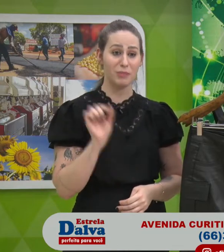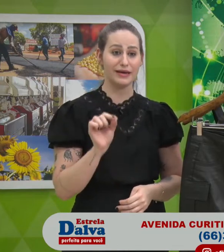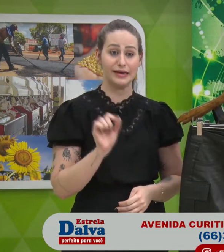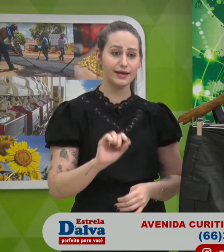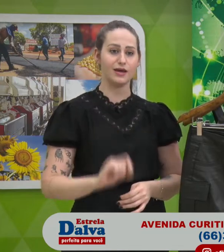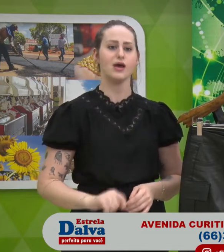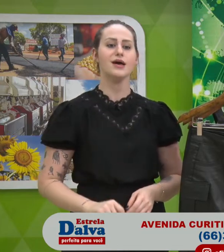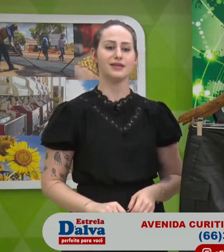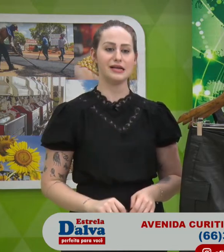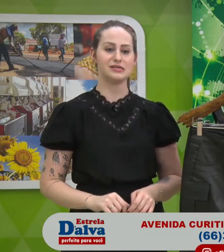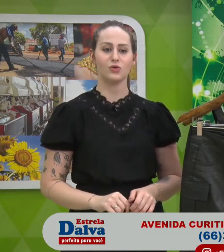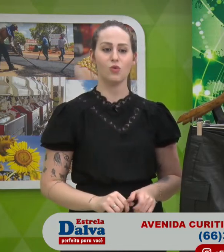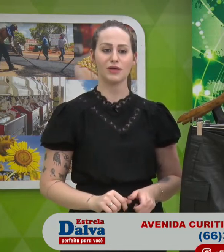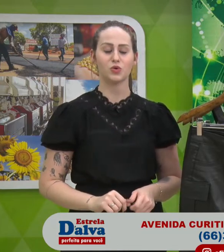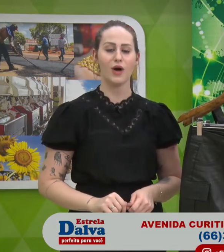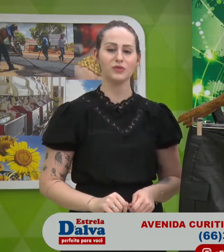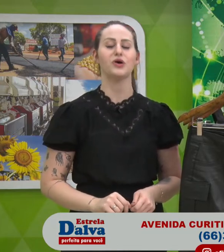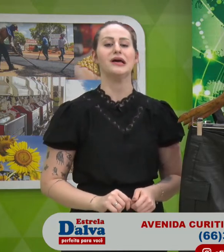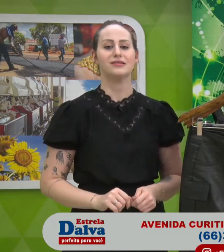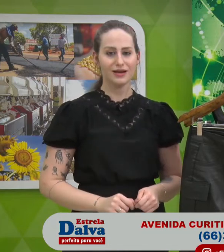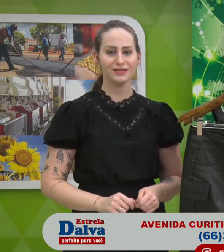condicional também. Ligue